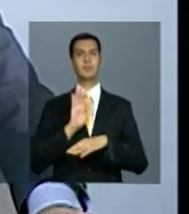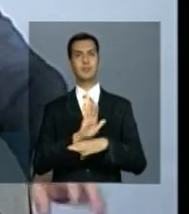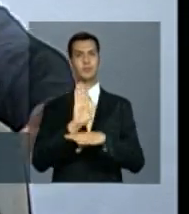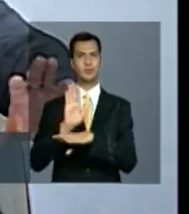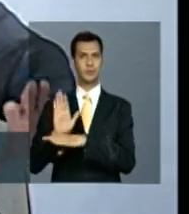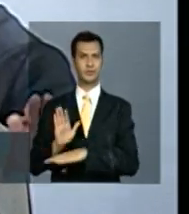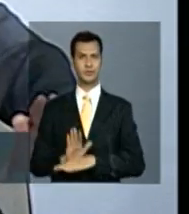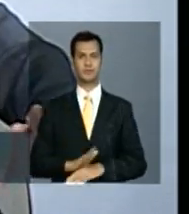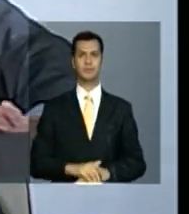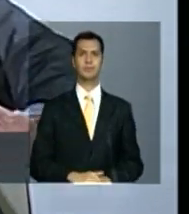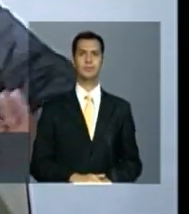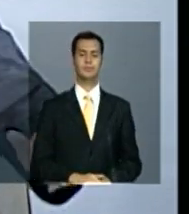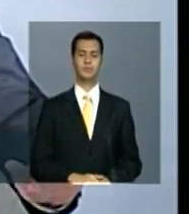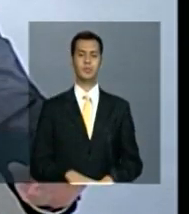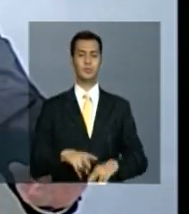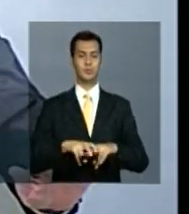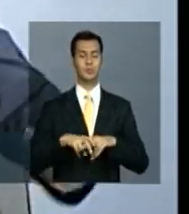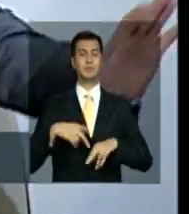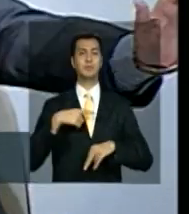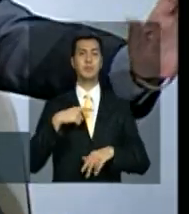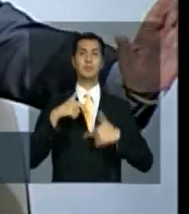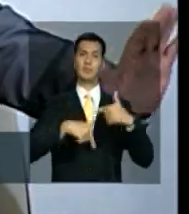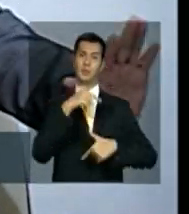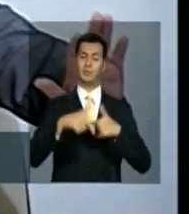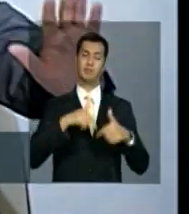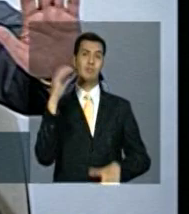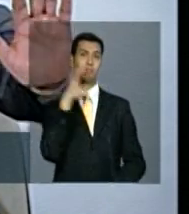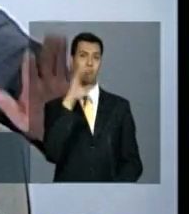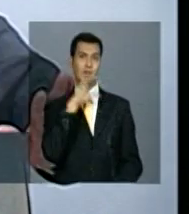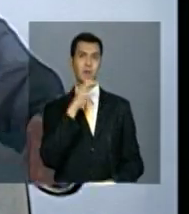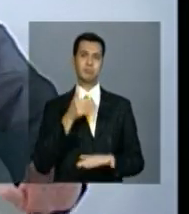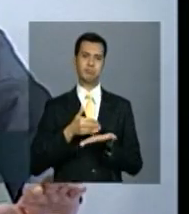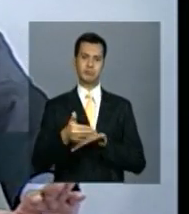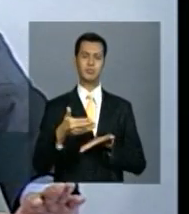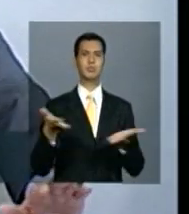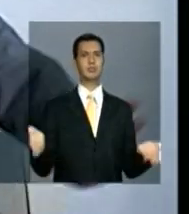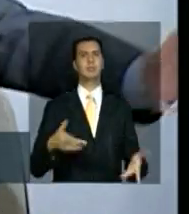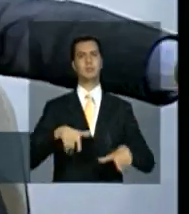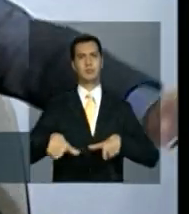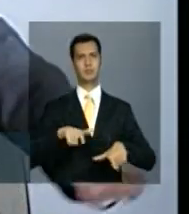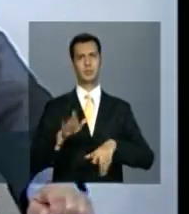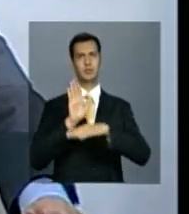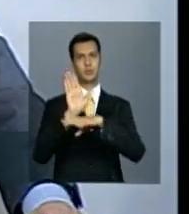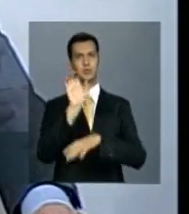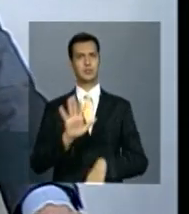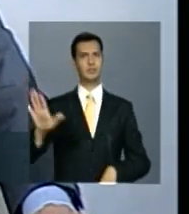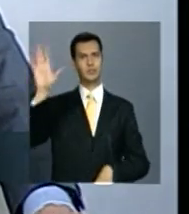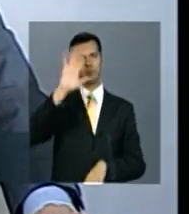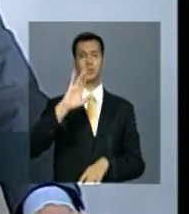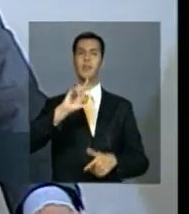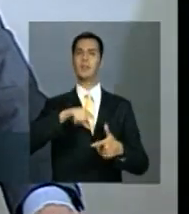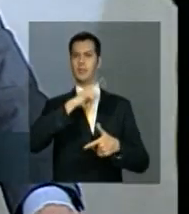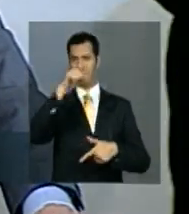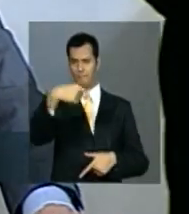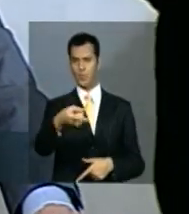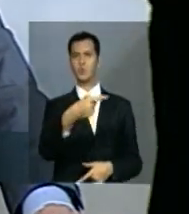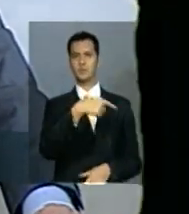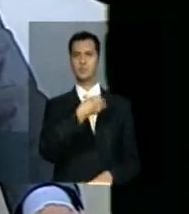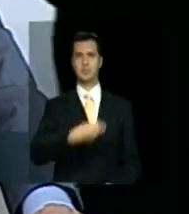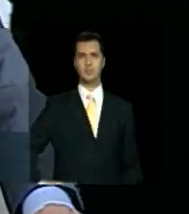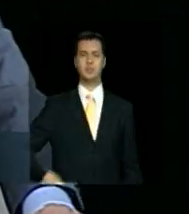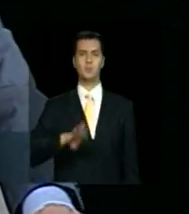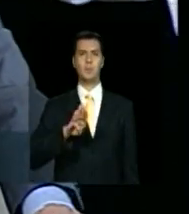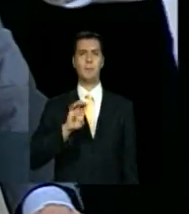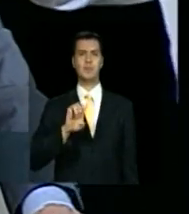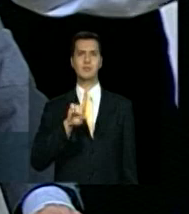questões É por isso inclusive que tem um conjunto de ações emergenciais que estão sendo adotadas para aquela região que depois o Ministro Fernando Bezerra